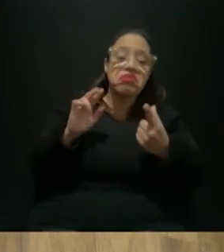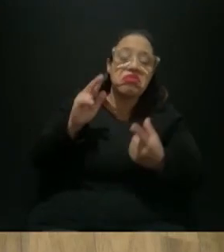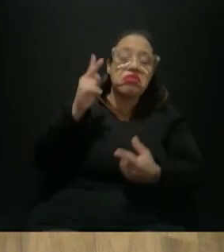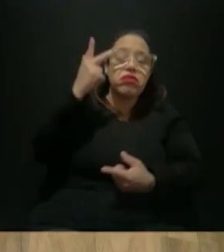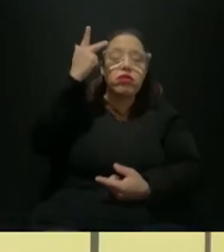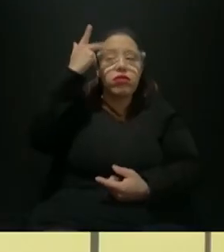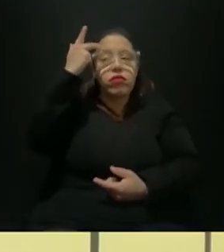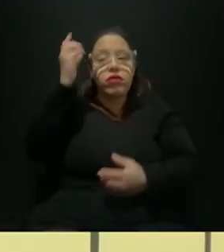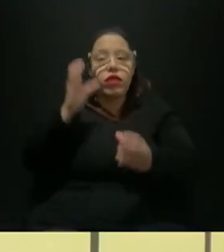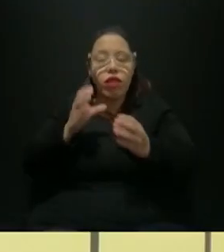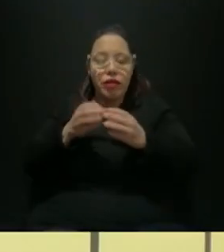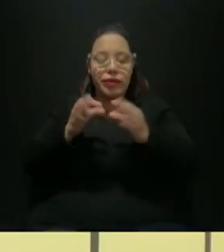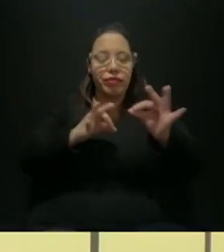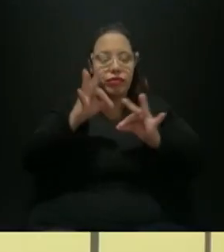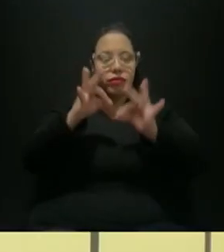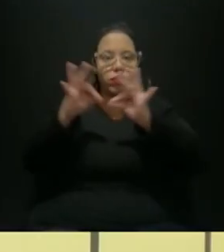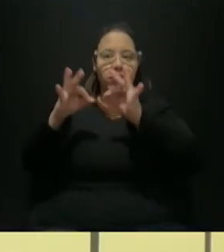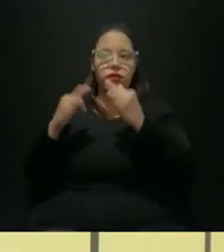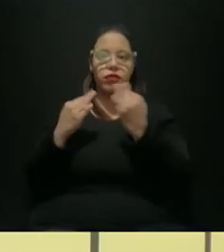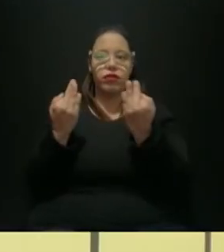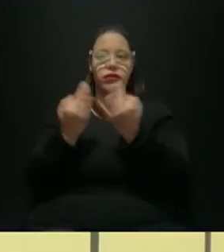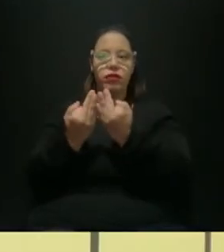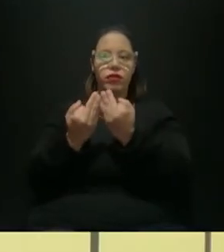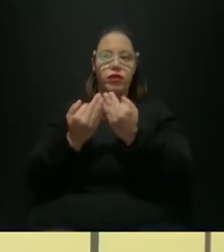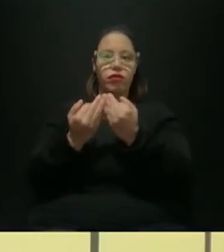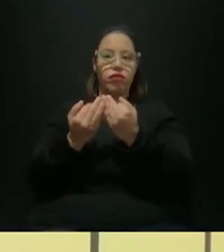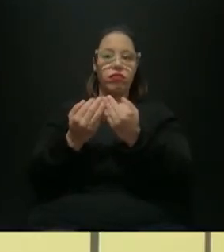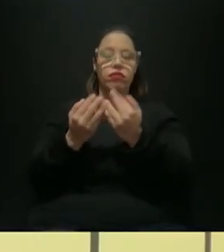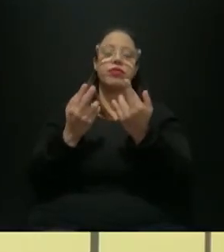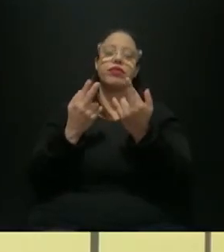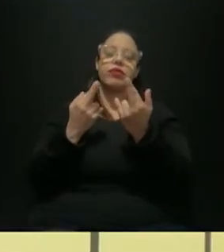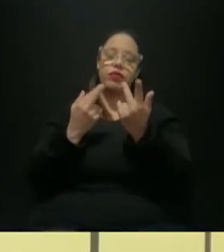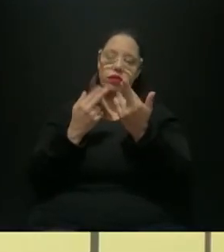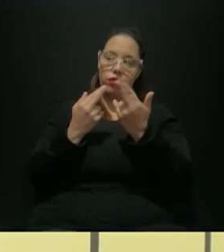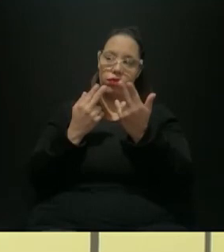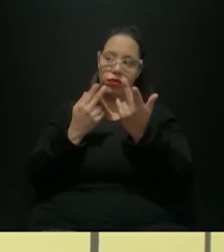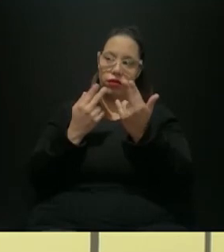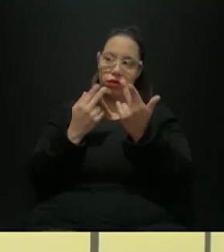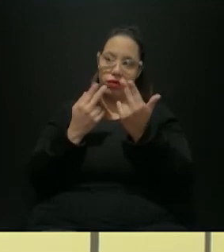de família acolhedora vão fazendo a mesma coisa, porque a gente faz um